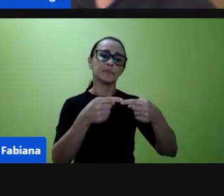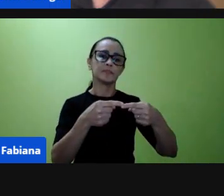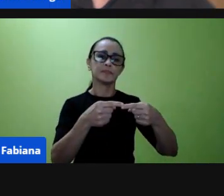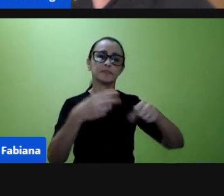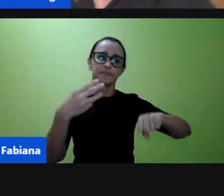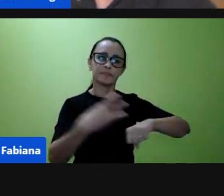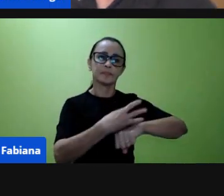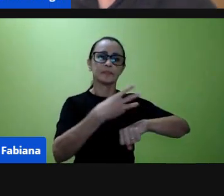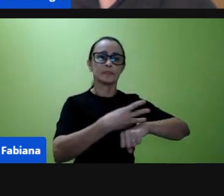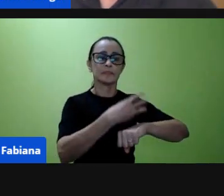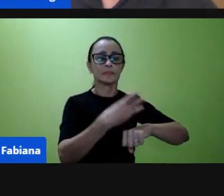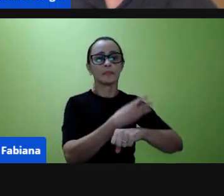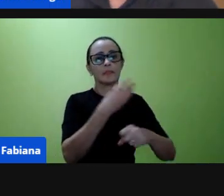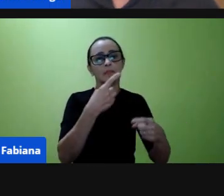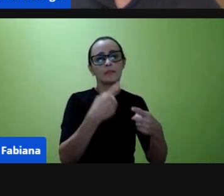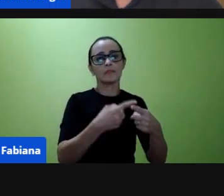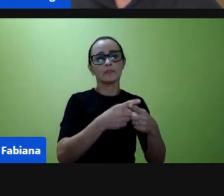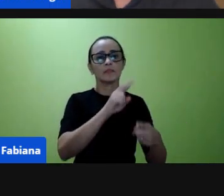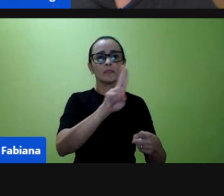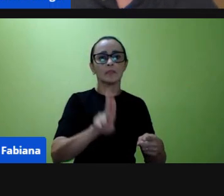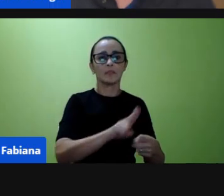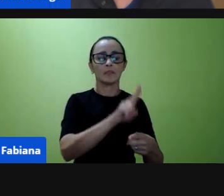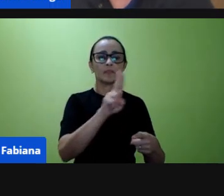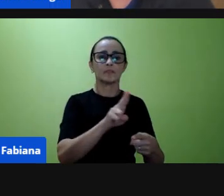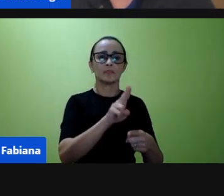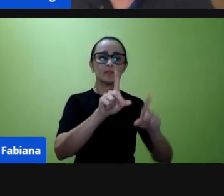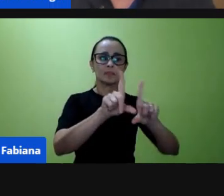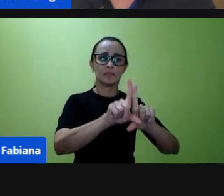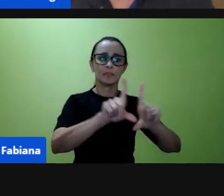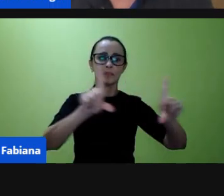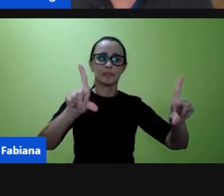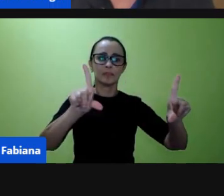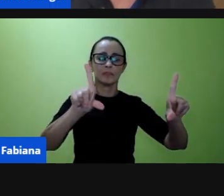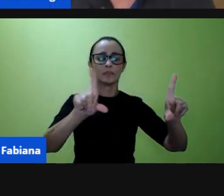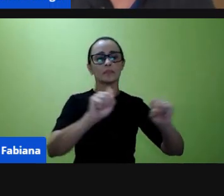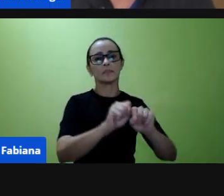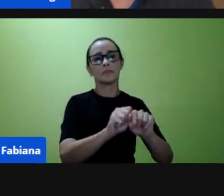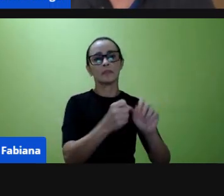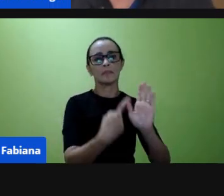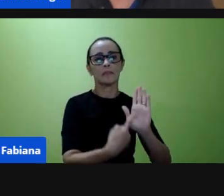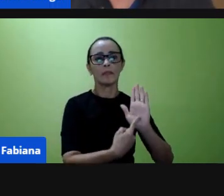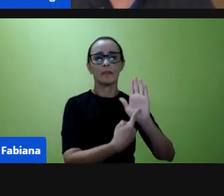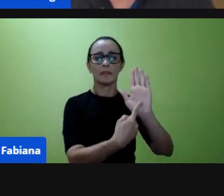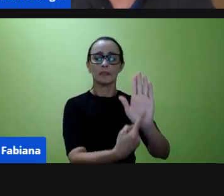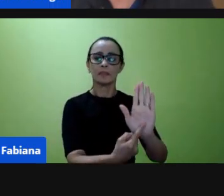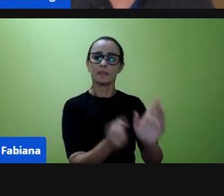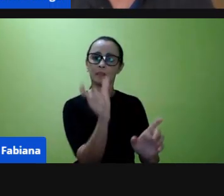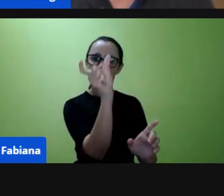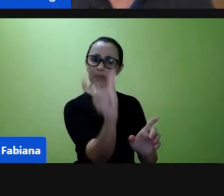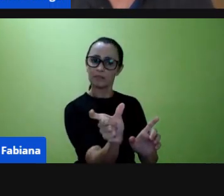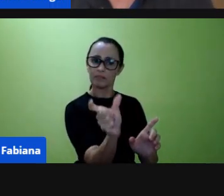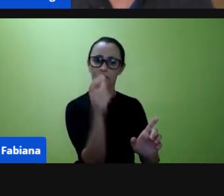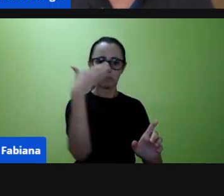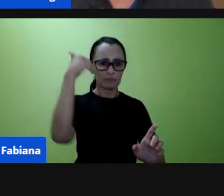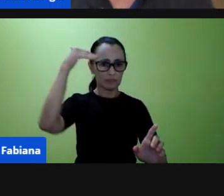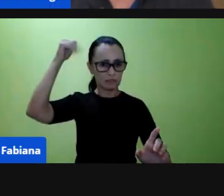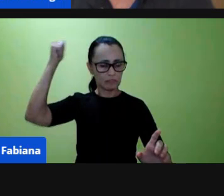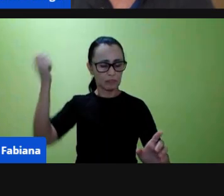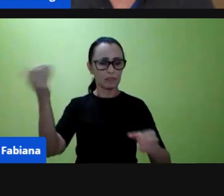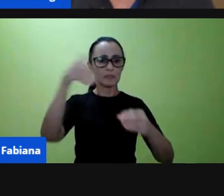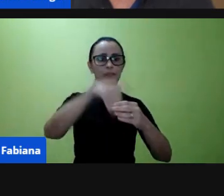utilizei os slides para trabalhar um personagem histórico, eu utilizei o template, o modelo, né,